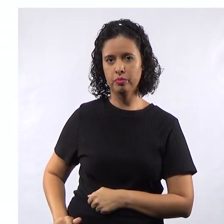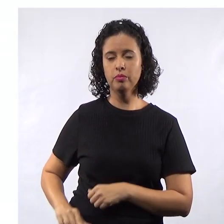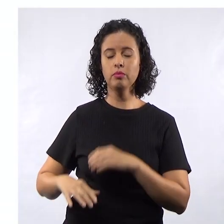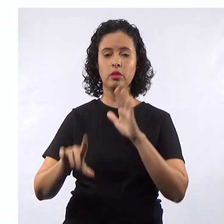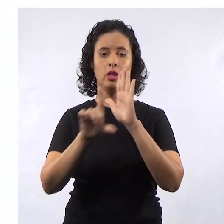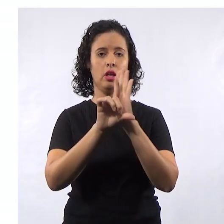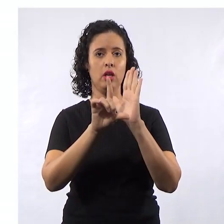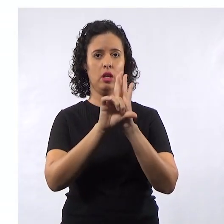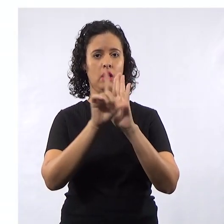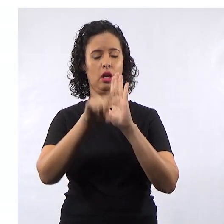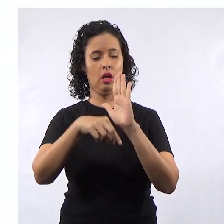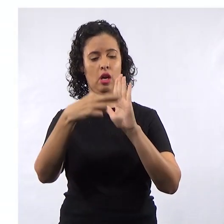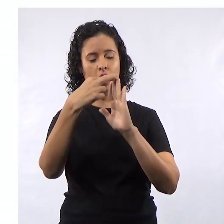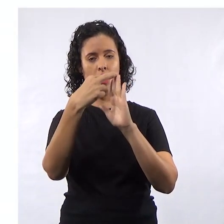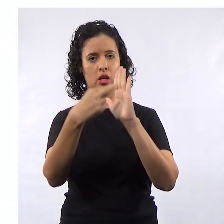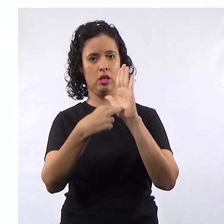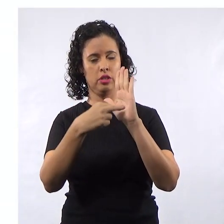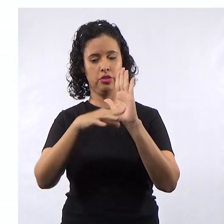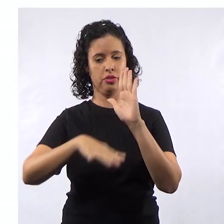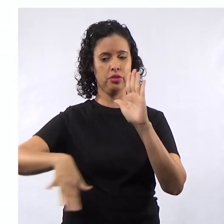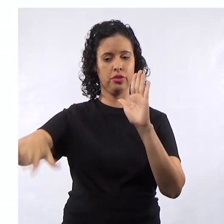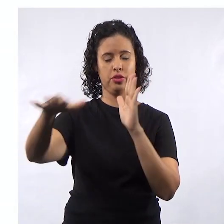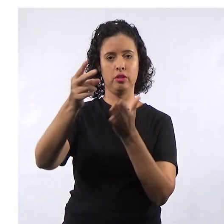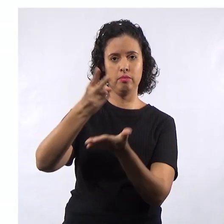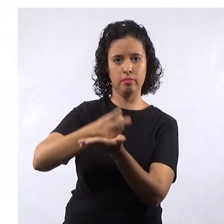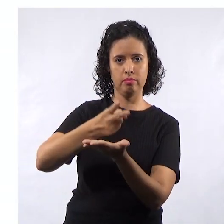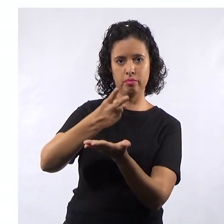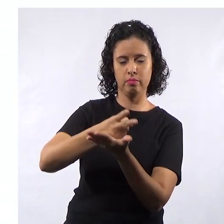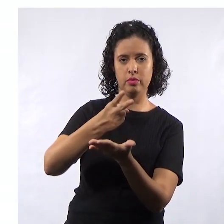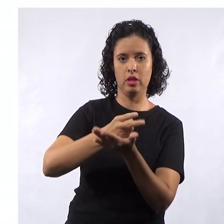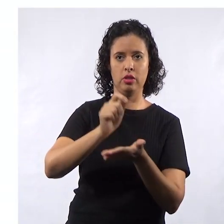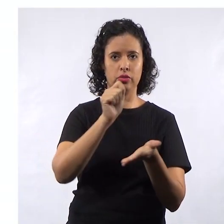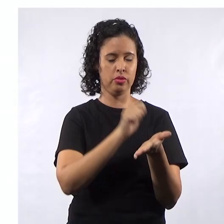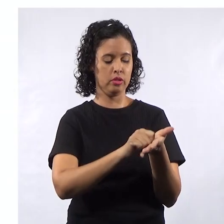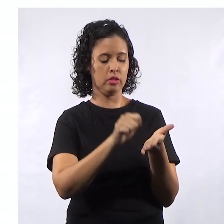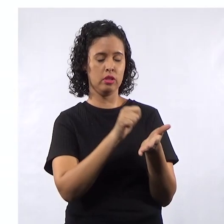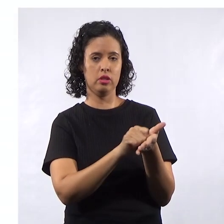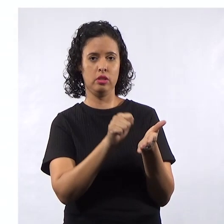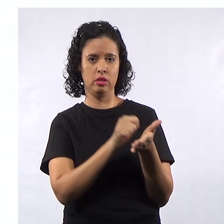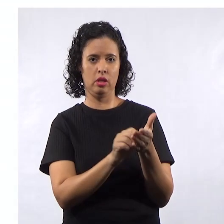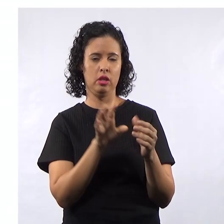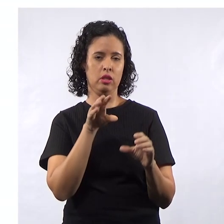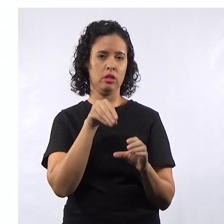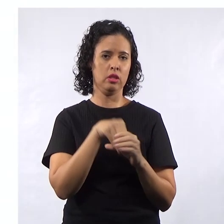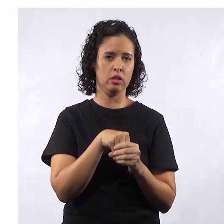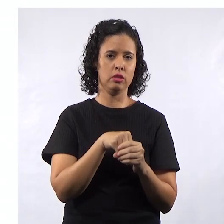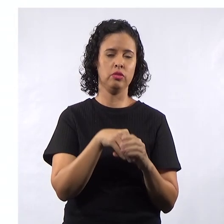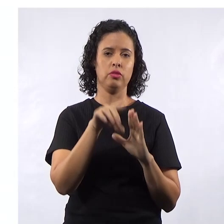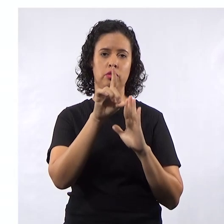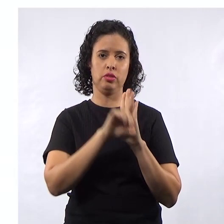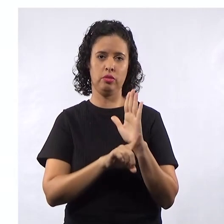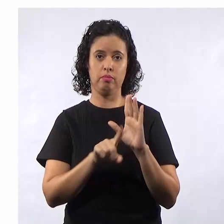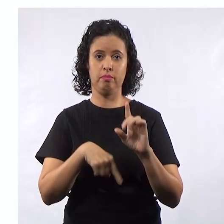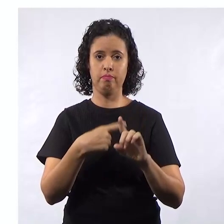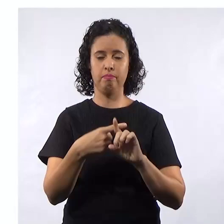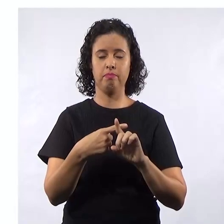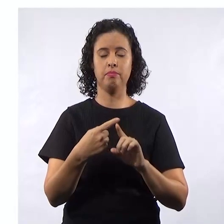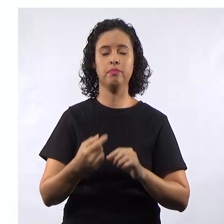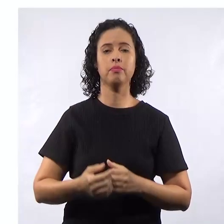permanente a que todos estão submetidos, né? Ela é escrita porque ela está ali dentro do direito positivo,